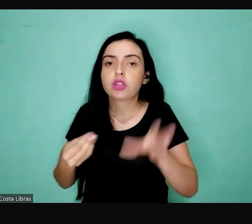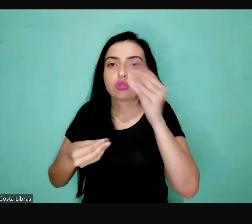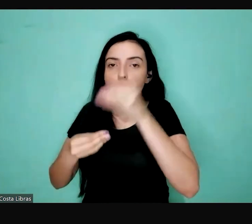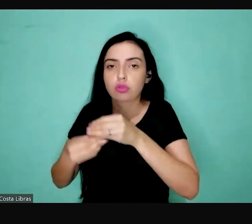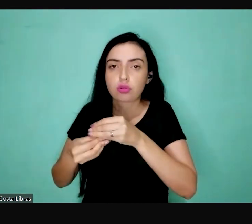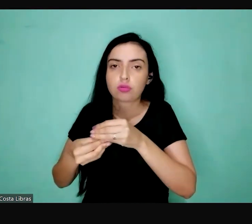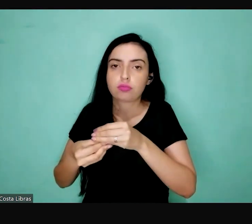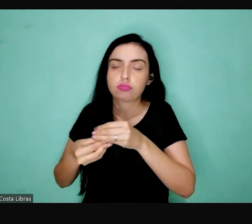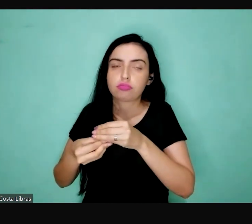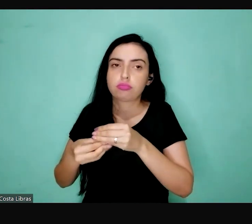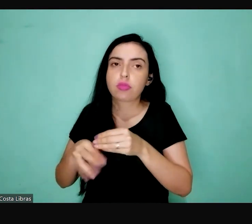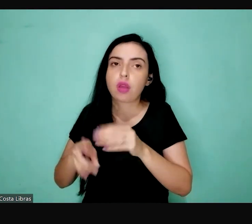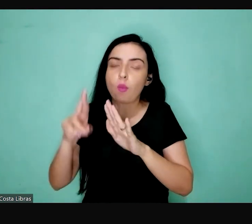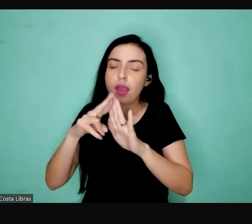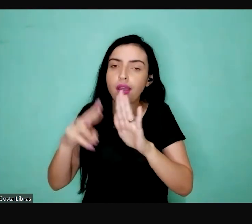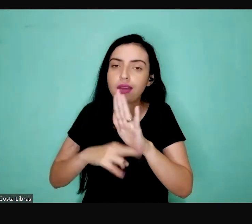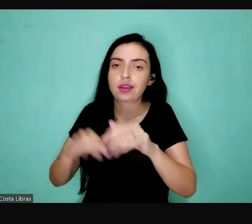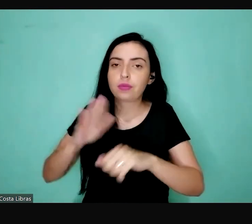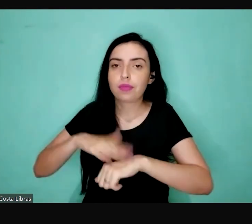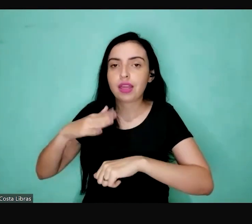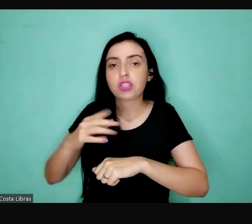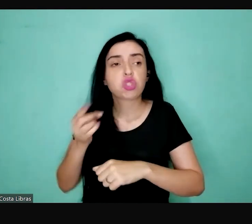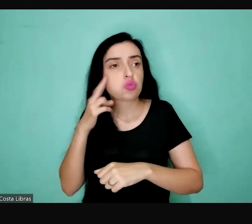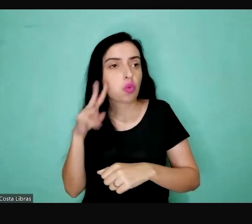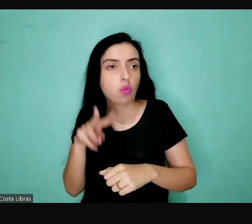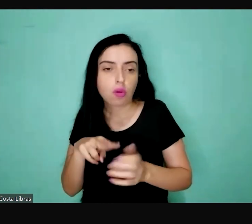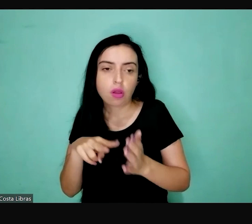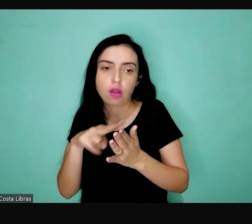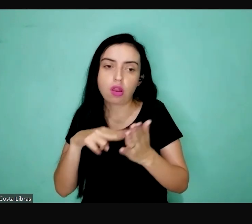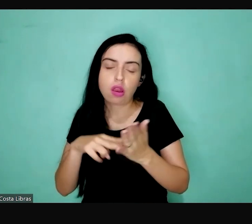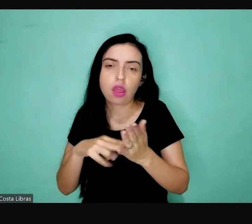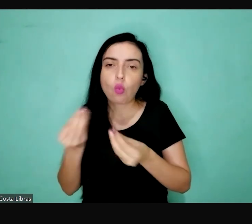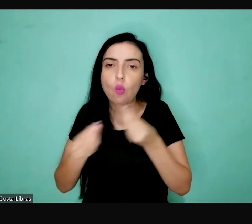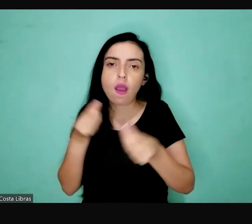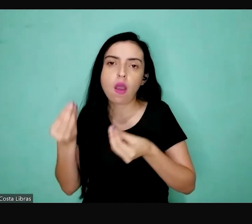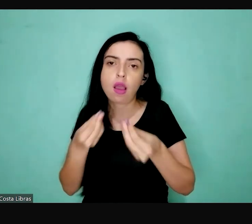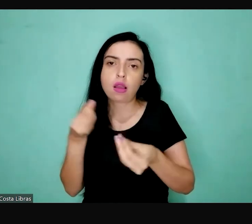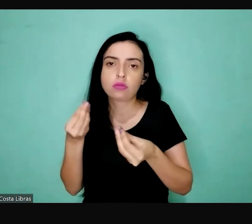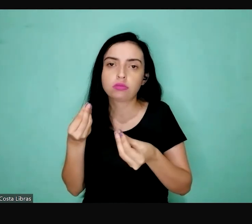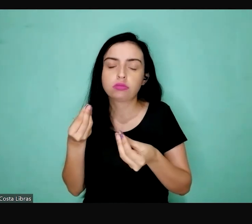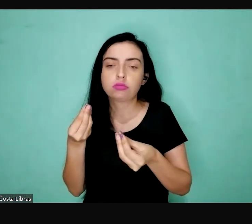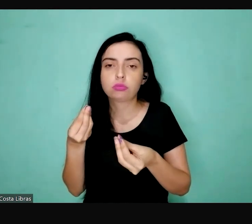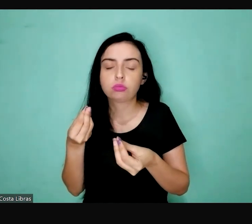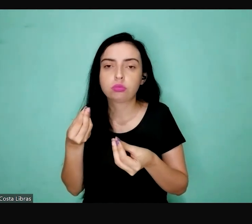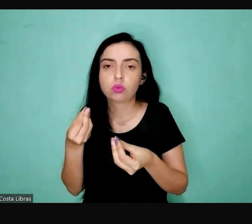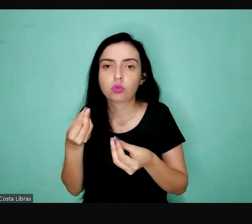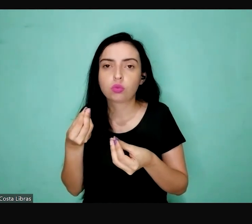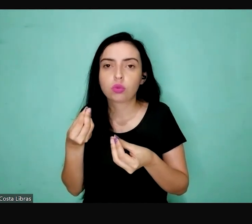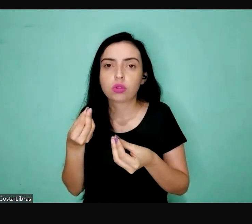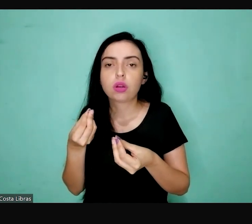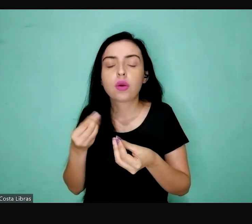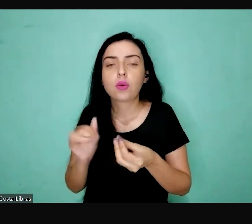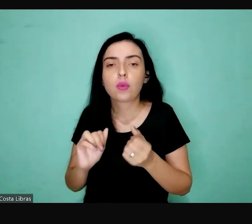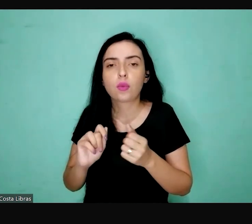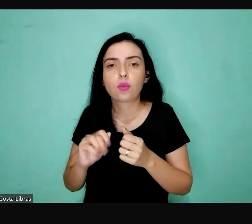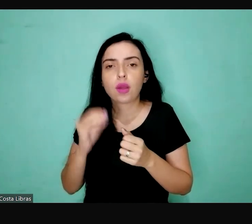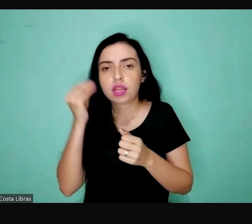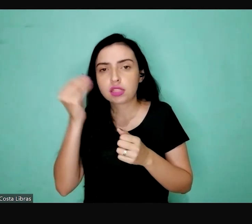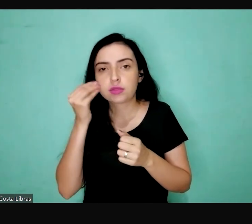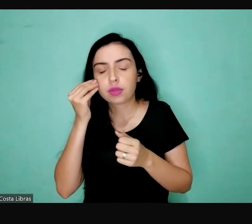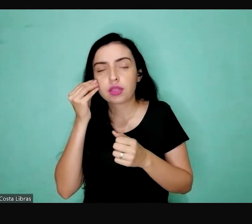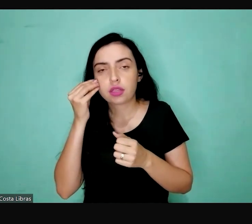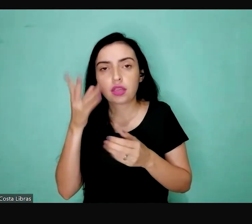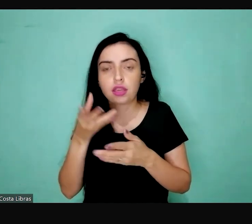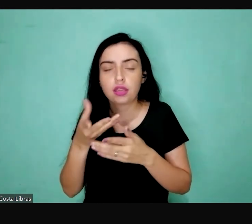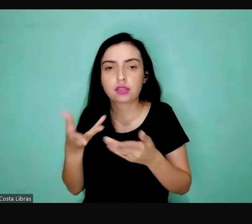critério mais, não era só olhar qual foi a atitude da litigante, se